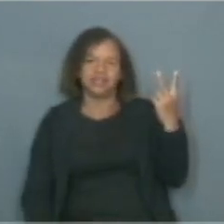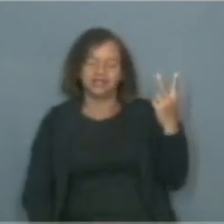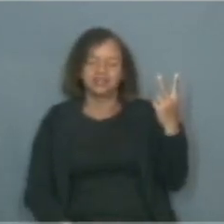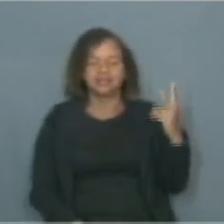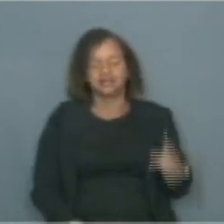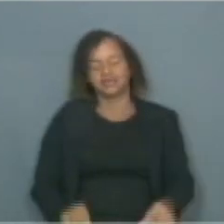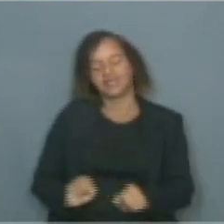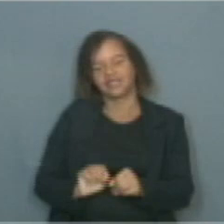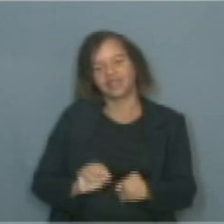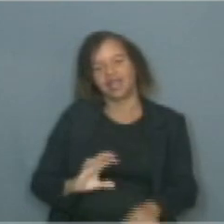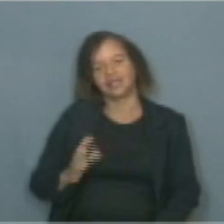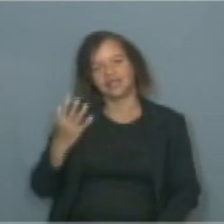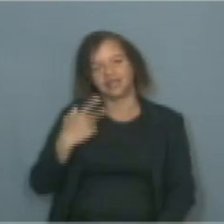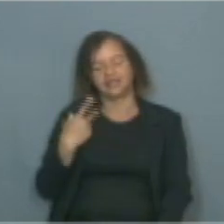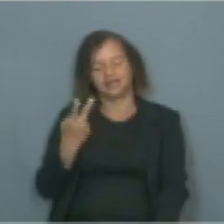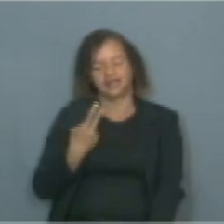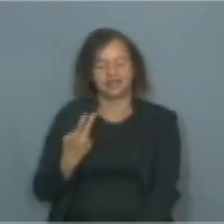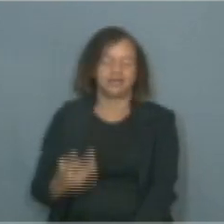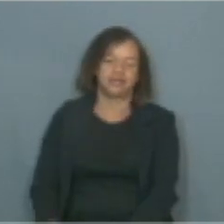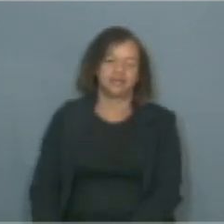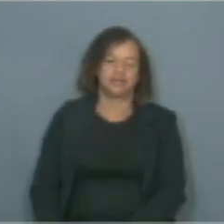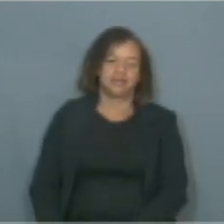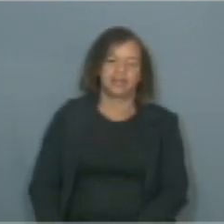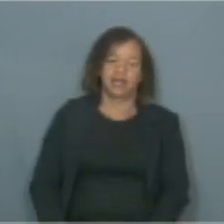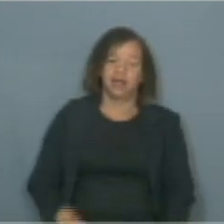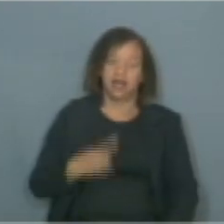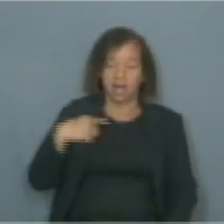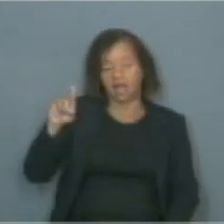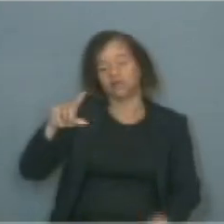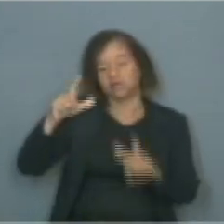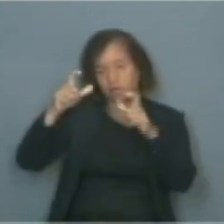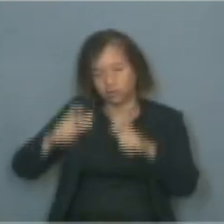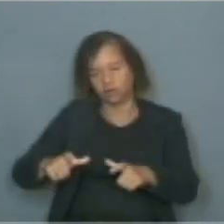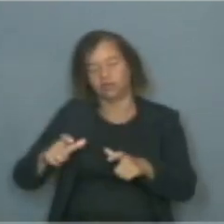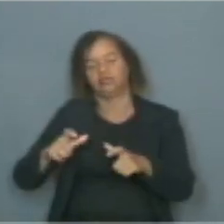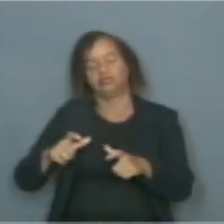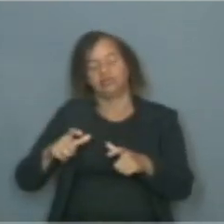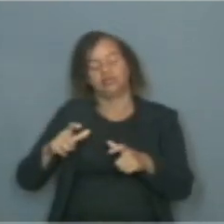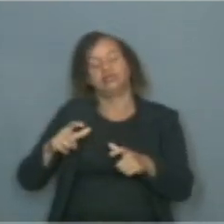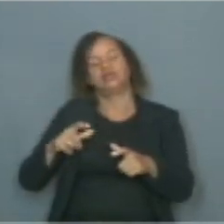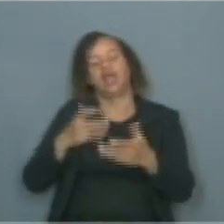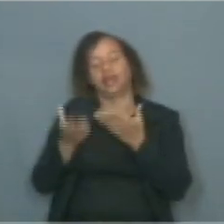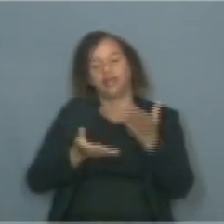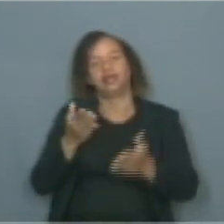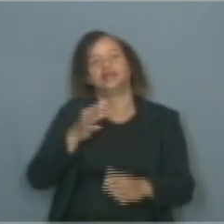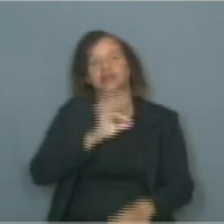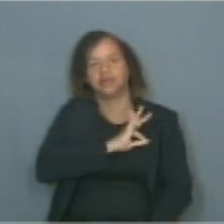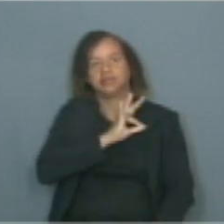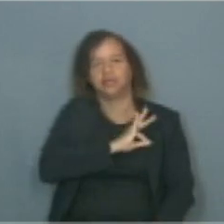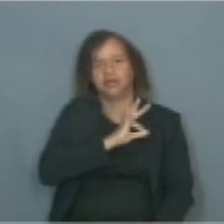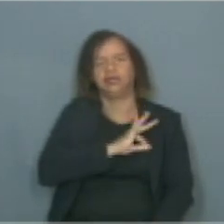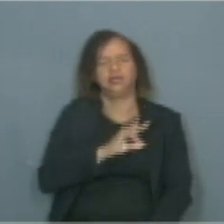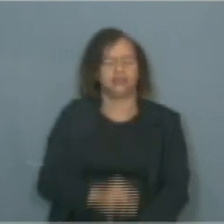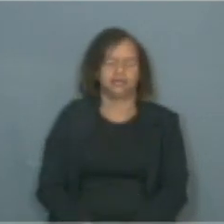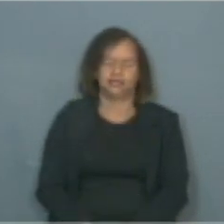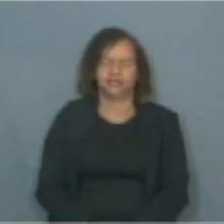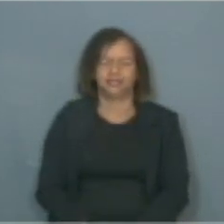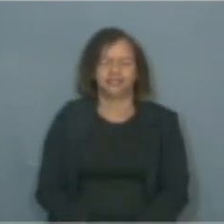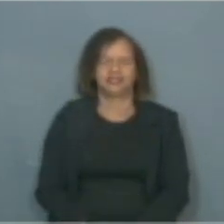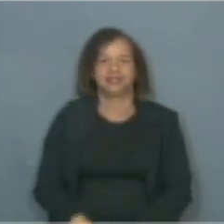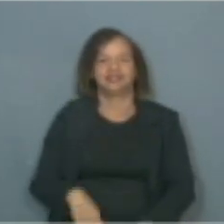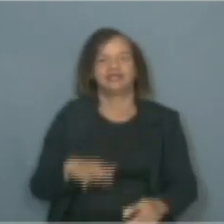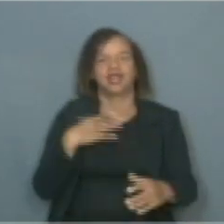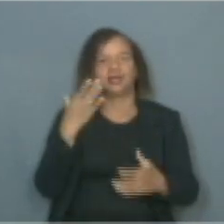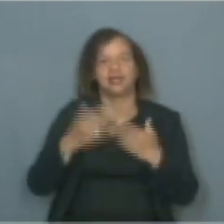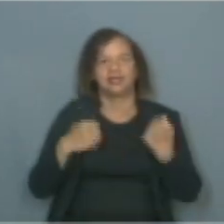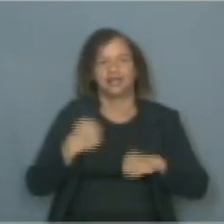também tem que se fazer, como a senhora falou, tendo a corregedoria como tem, tendo a ouvidoria, e tendo o preparo e a qualificação necessária para